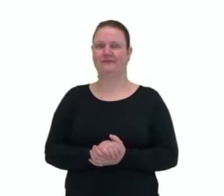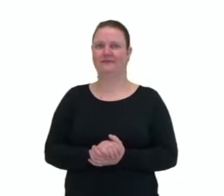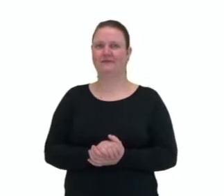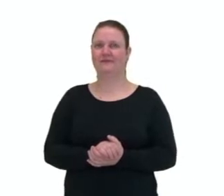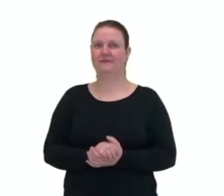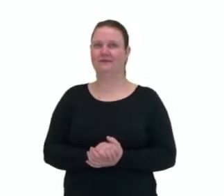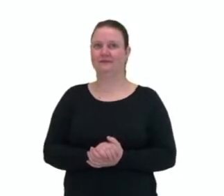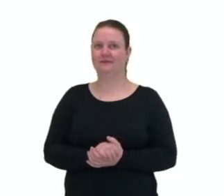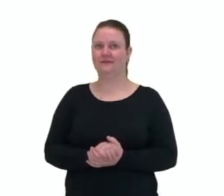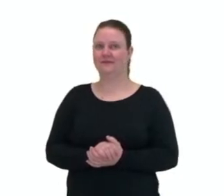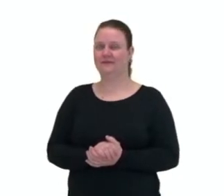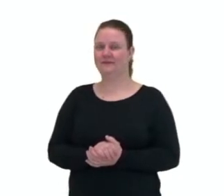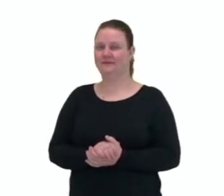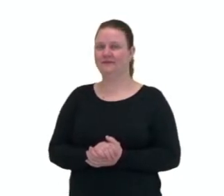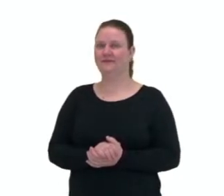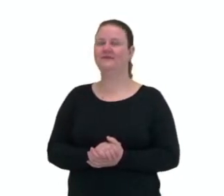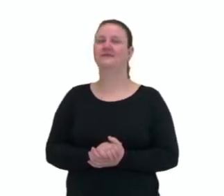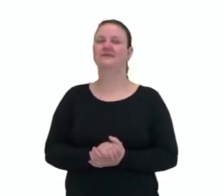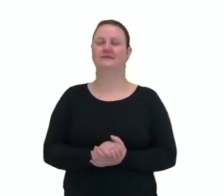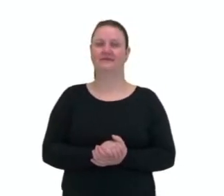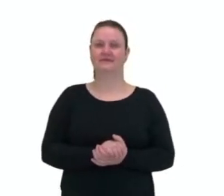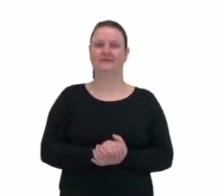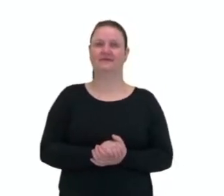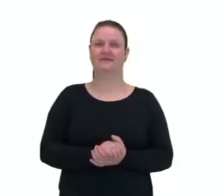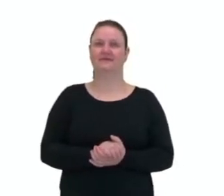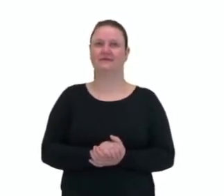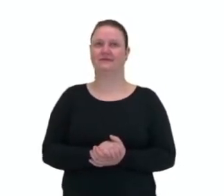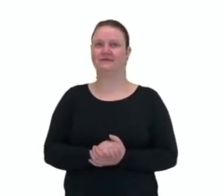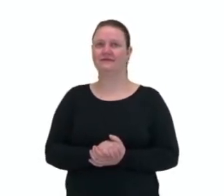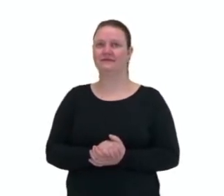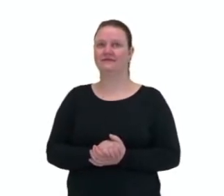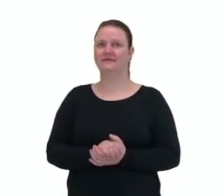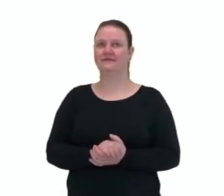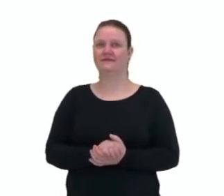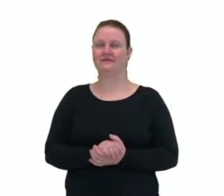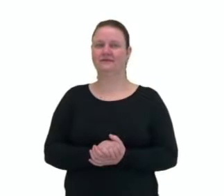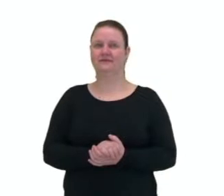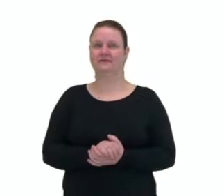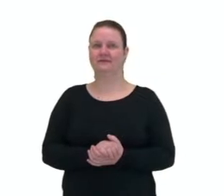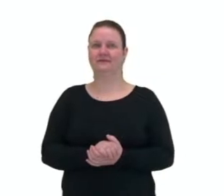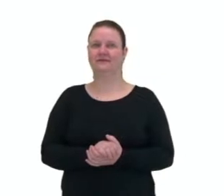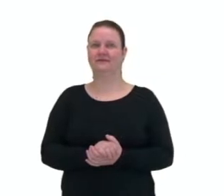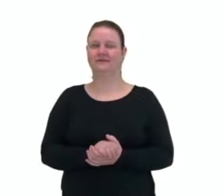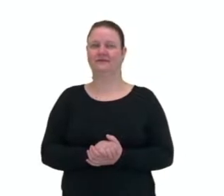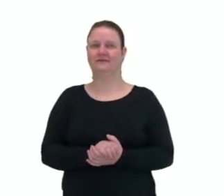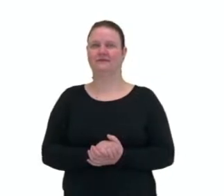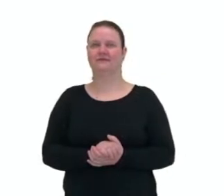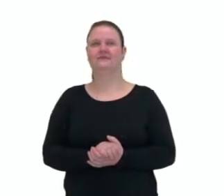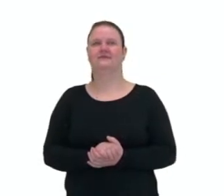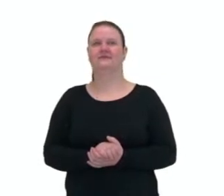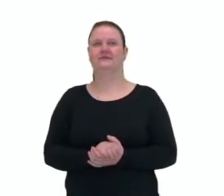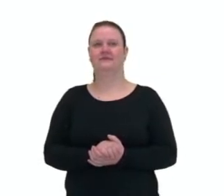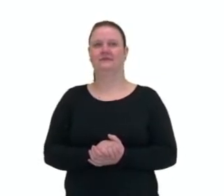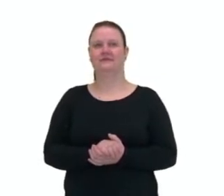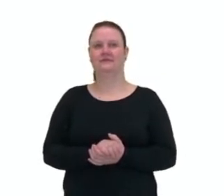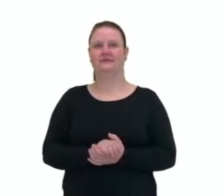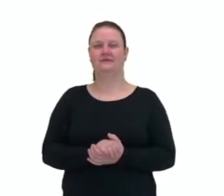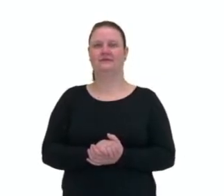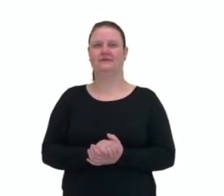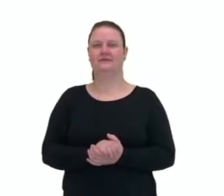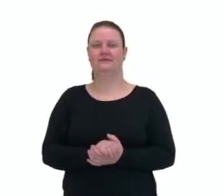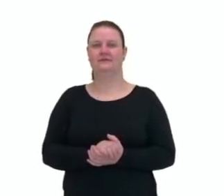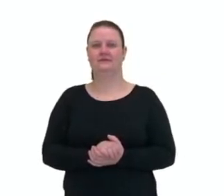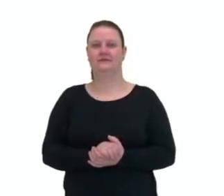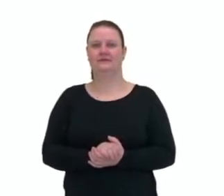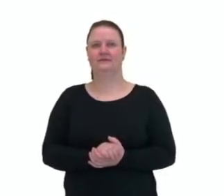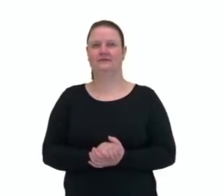Associação Nacional de Arqueirismo, que em 1879 organizou o primeiro campeonato americano da modalidade. E